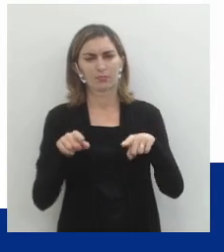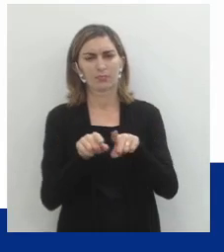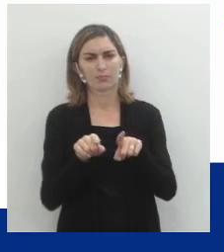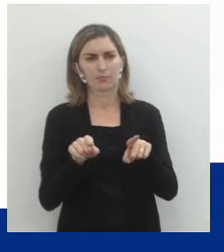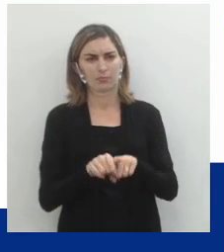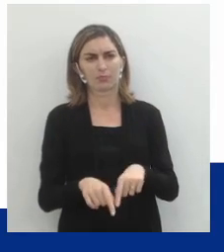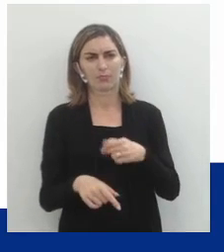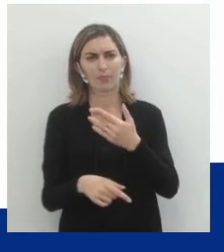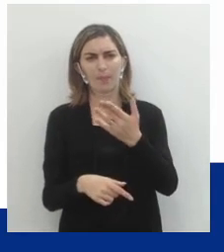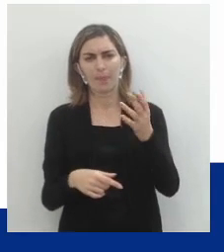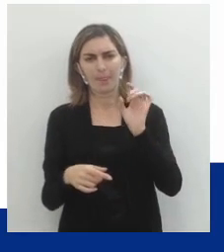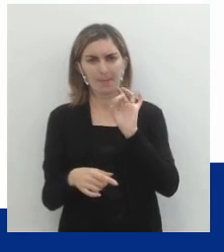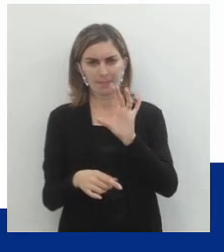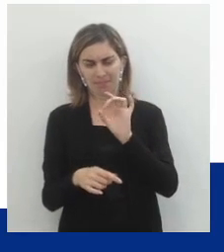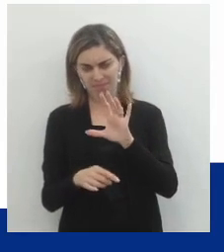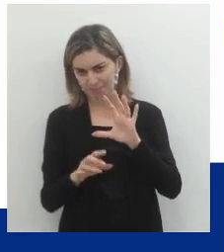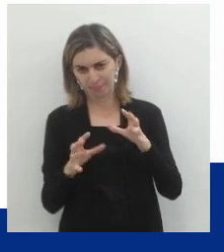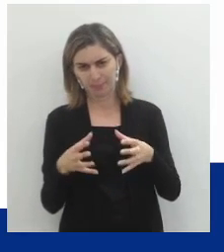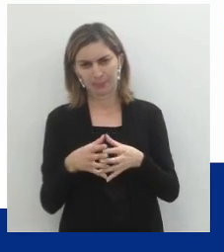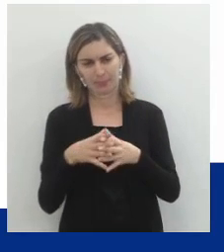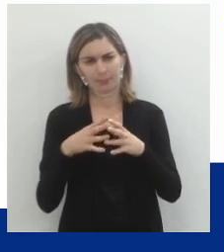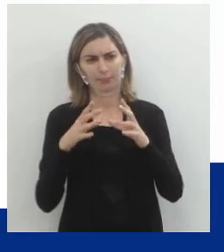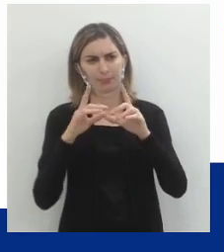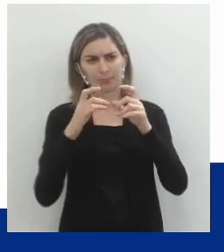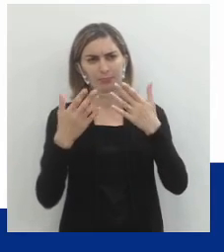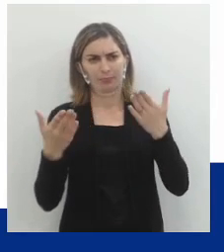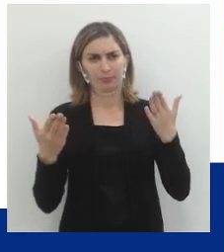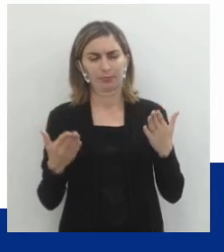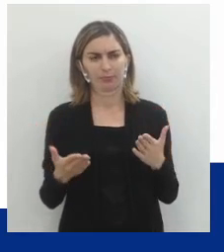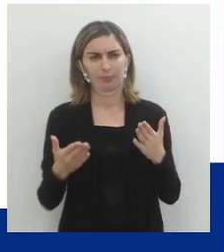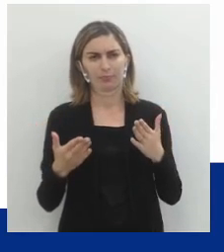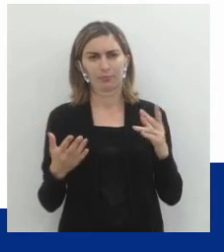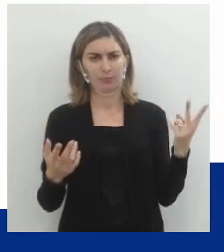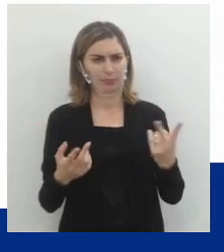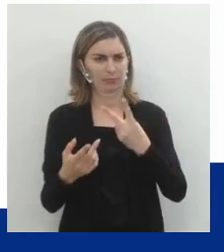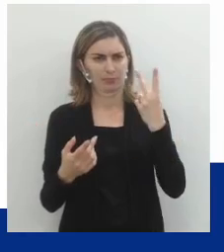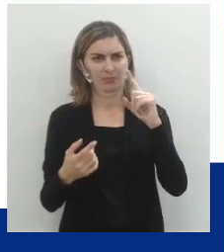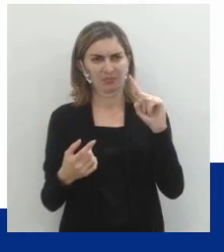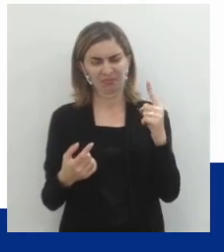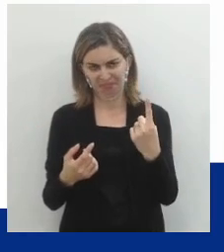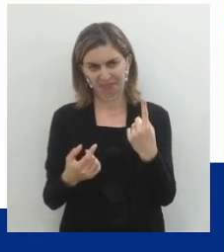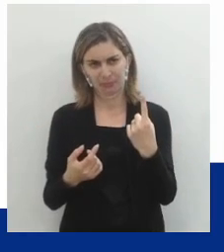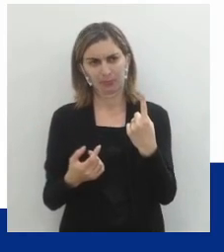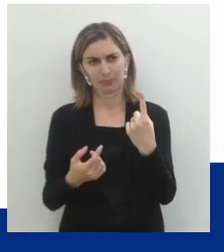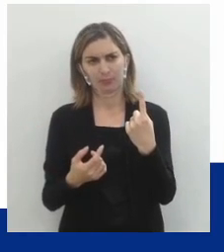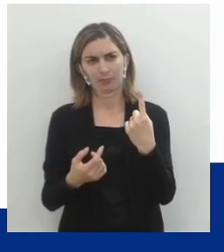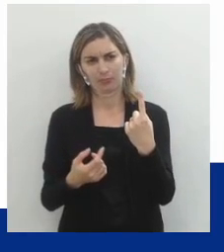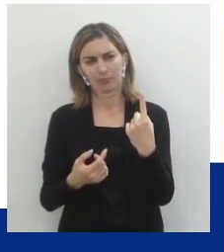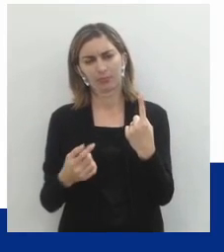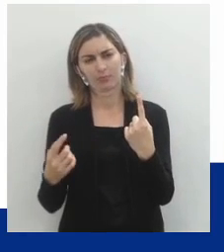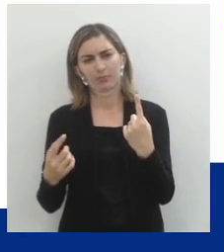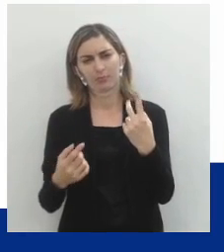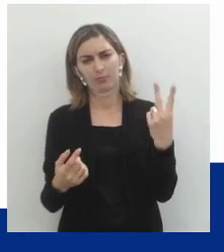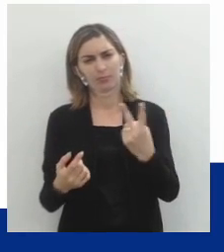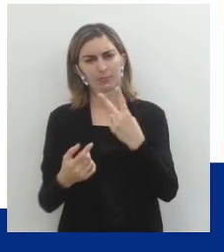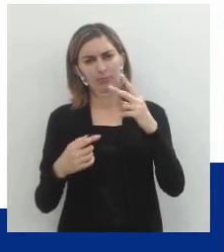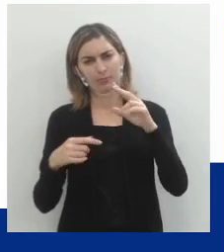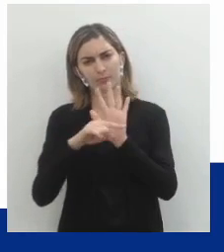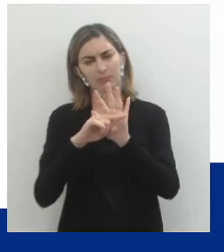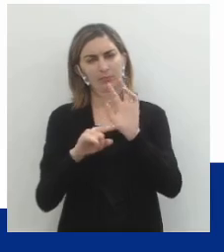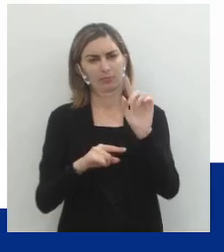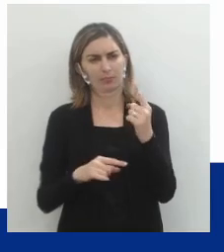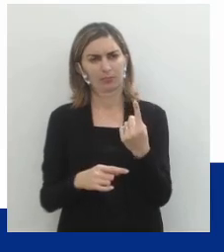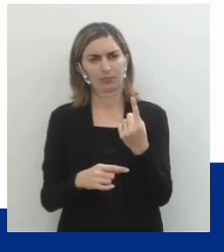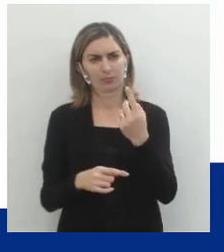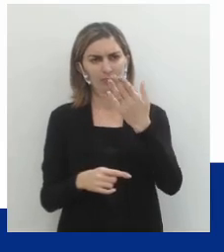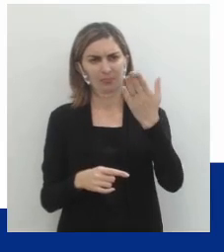conjunto real, só que o conjunto imagem vai ser limitado pelo valor 1, olha, e o valor menos 1, o que